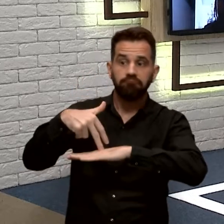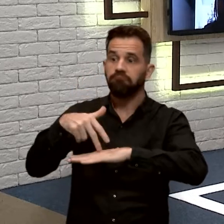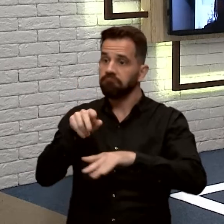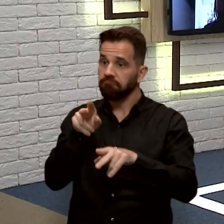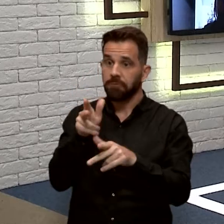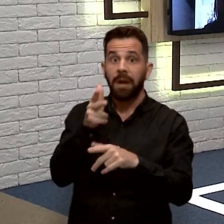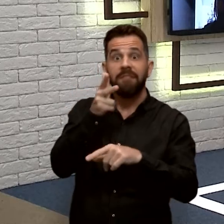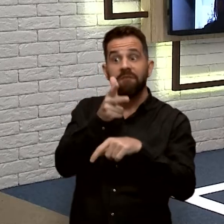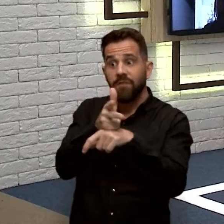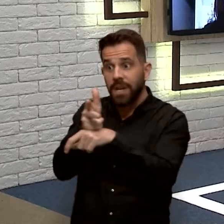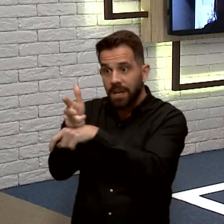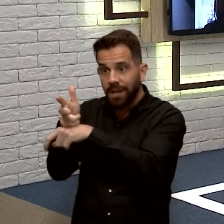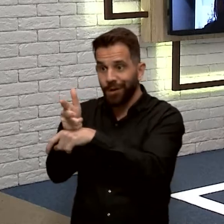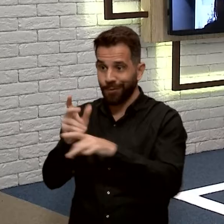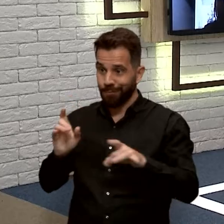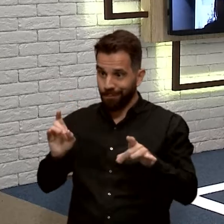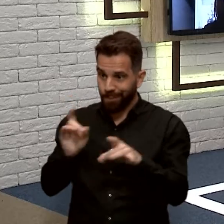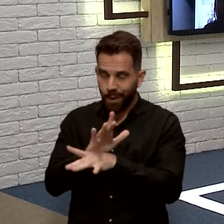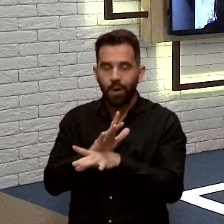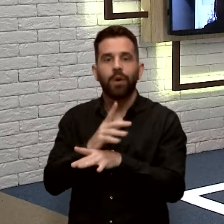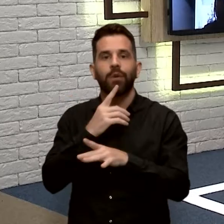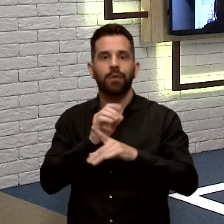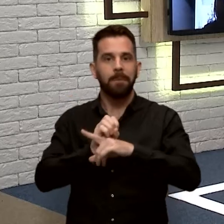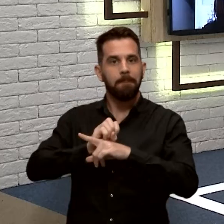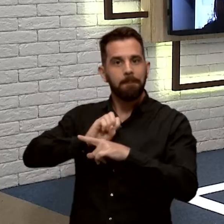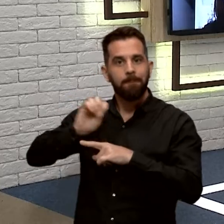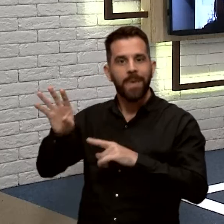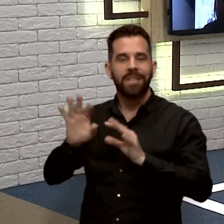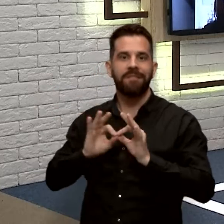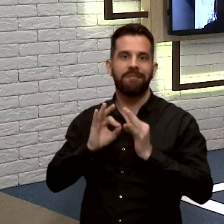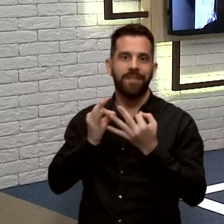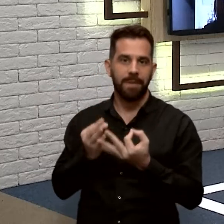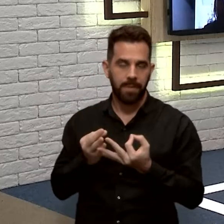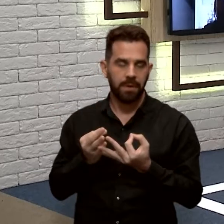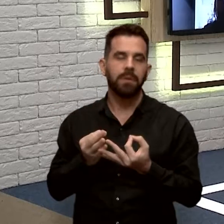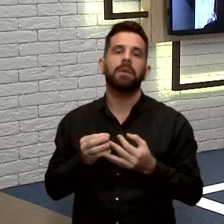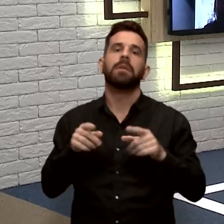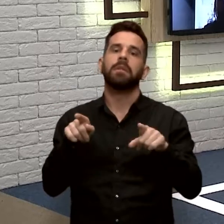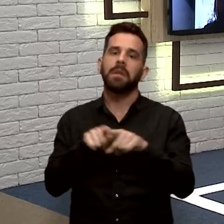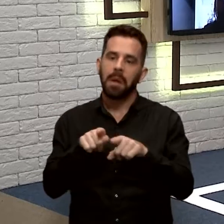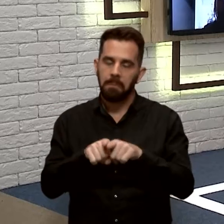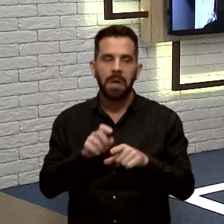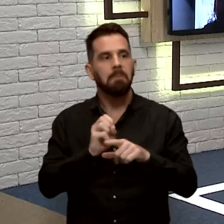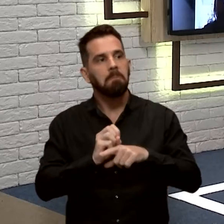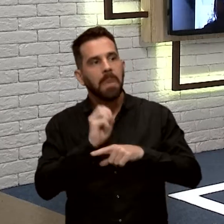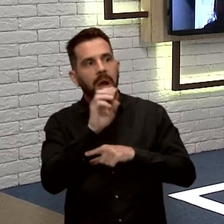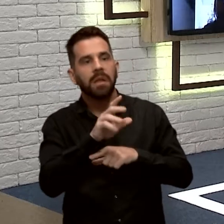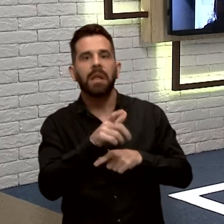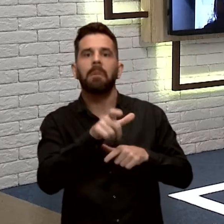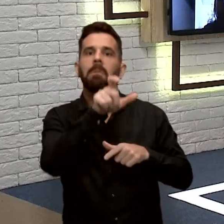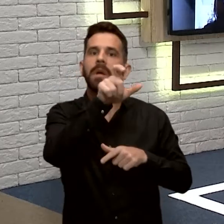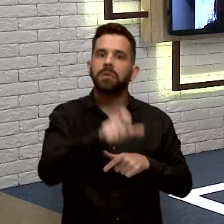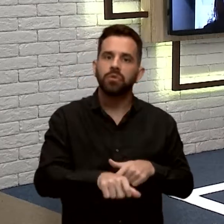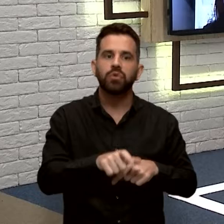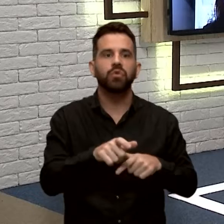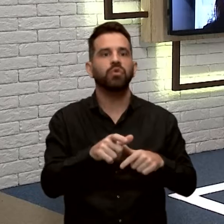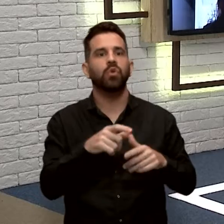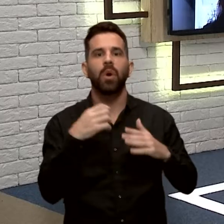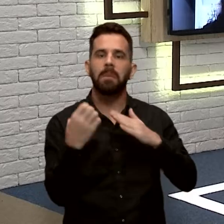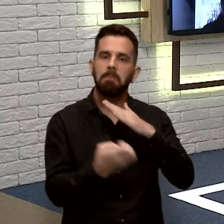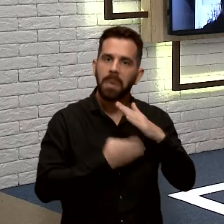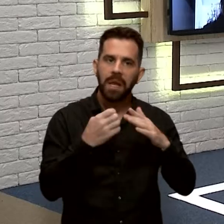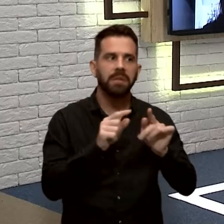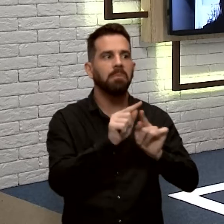e transmite isso para a família, e a gente tem autorização também para transmitir para produtores, empresários musicais da área, que